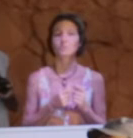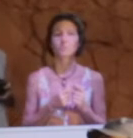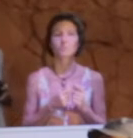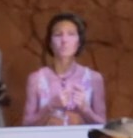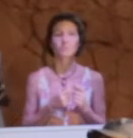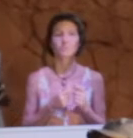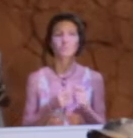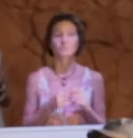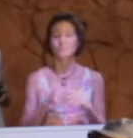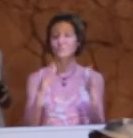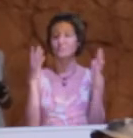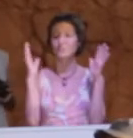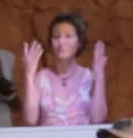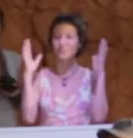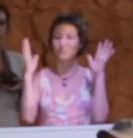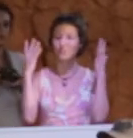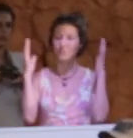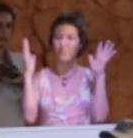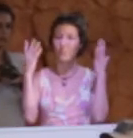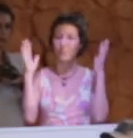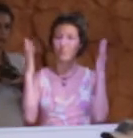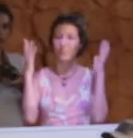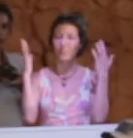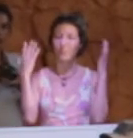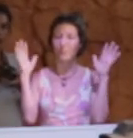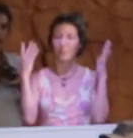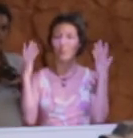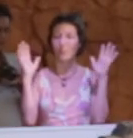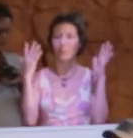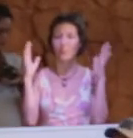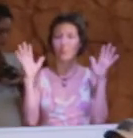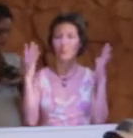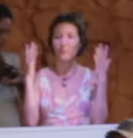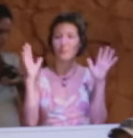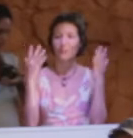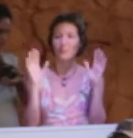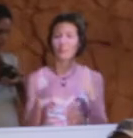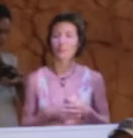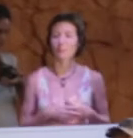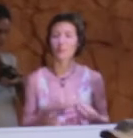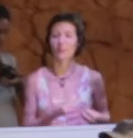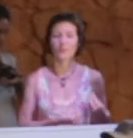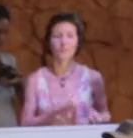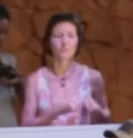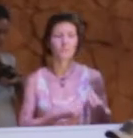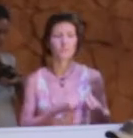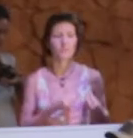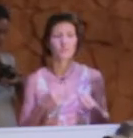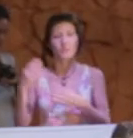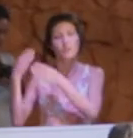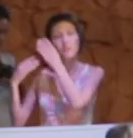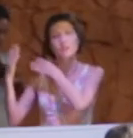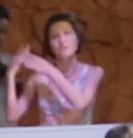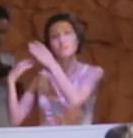como? Como não saber? É só viver a ancestralidade que está dentro da gente. Já está na hora